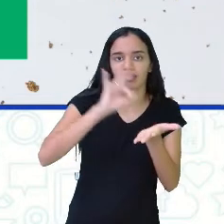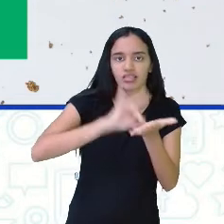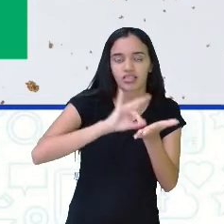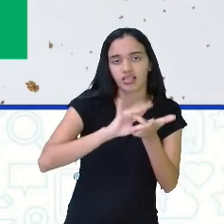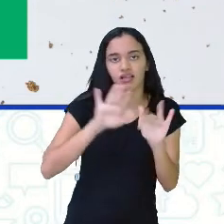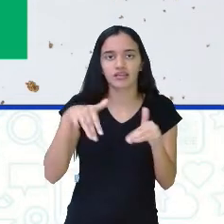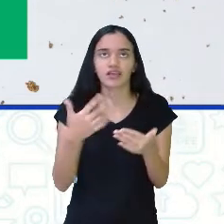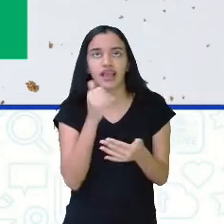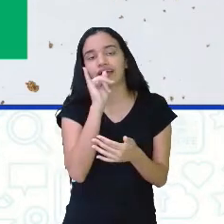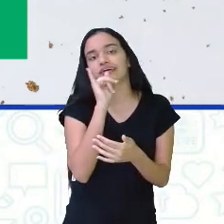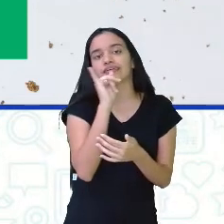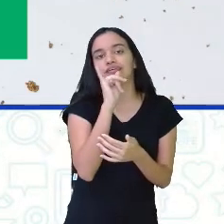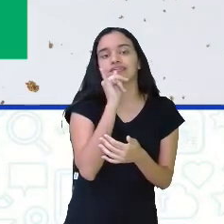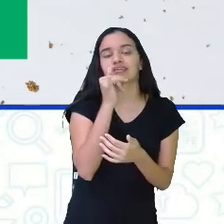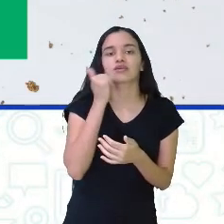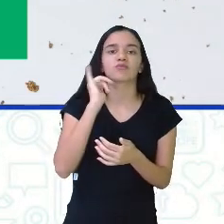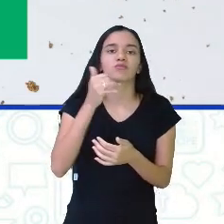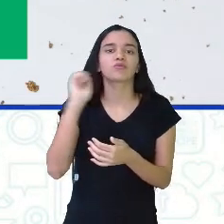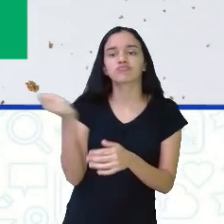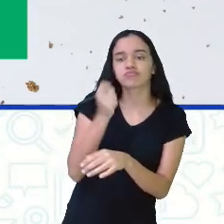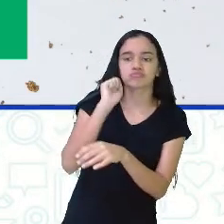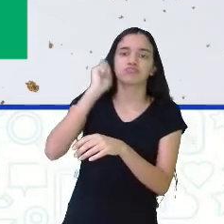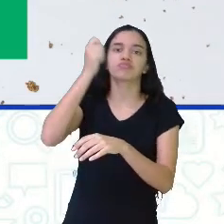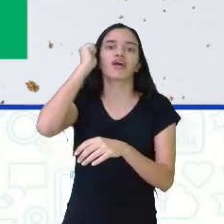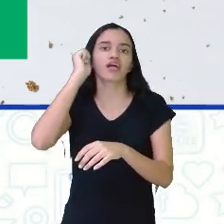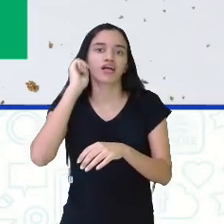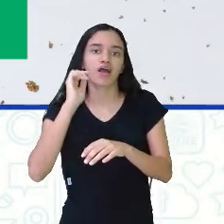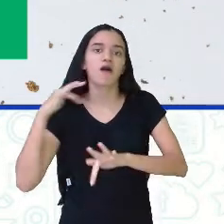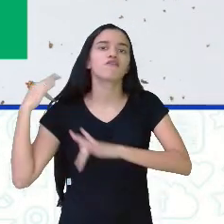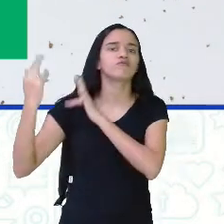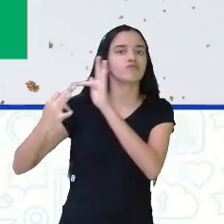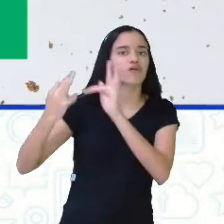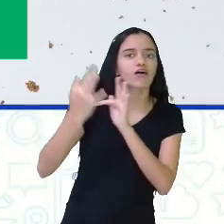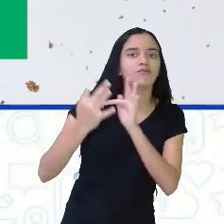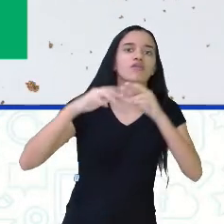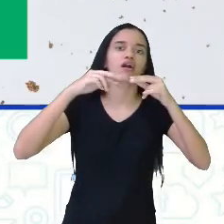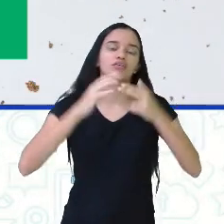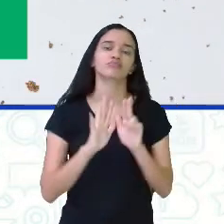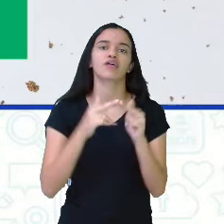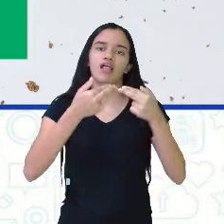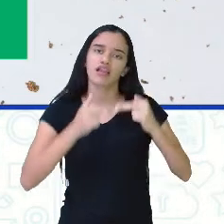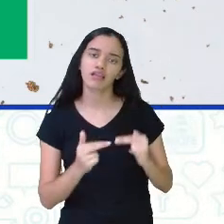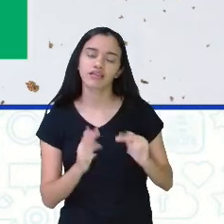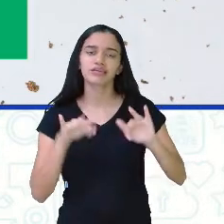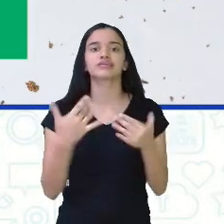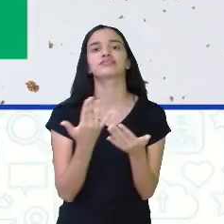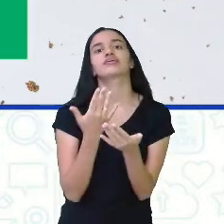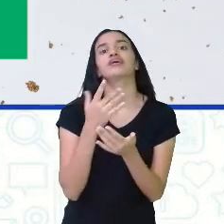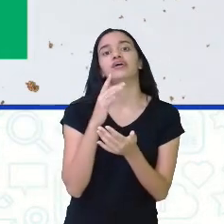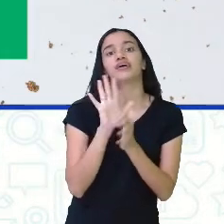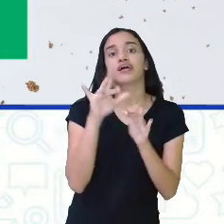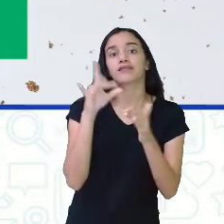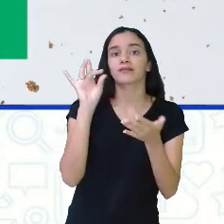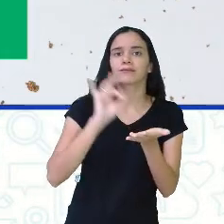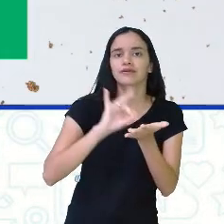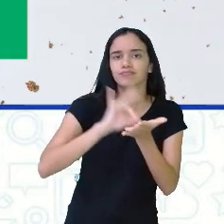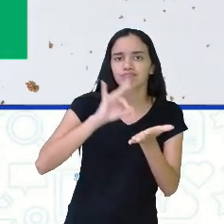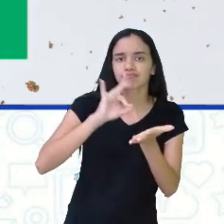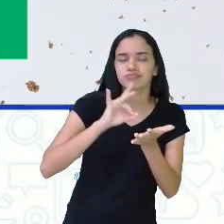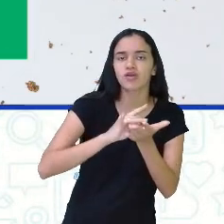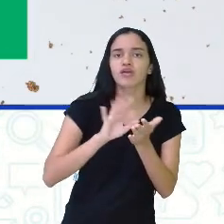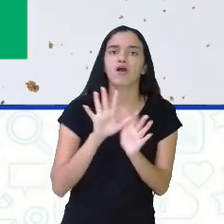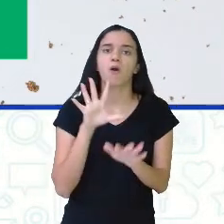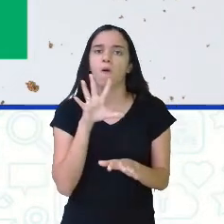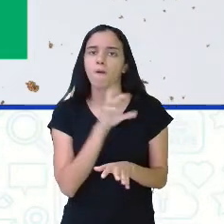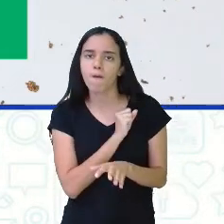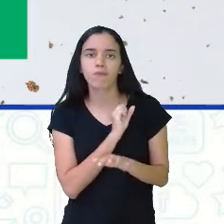Então, são exemplos, contos de fadas, fábulas, lendas, ficção científica, o romance, entre